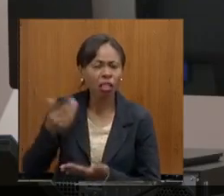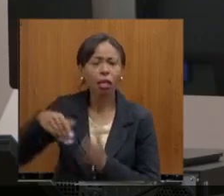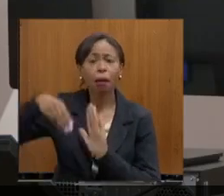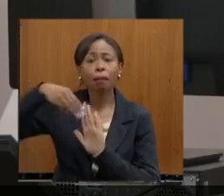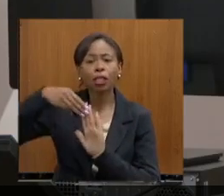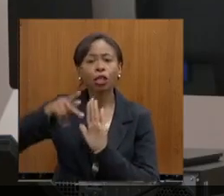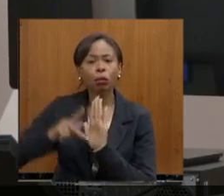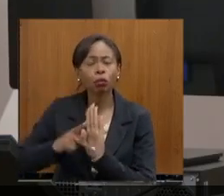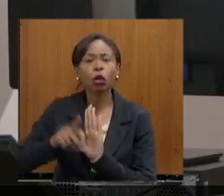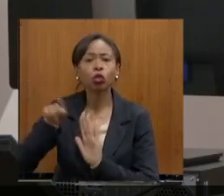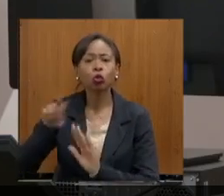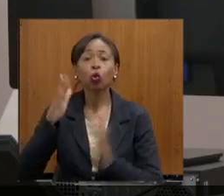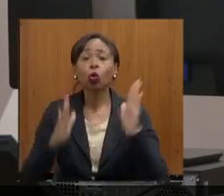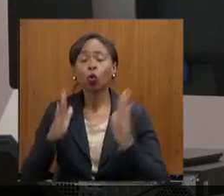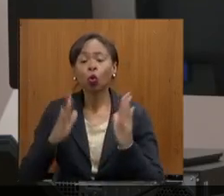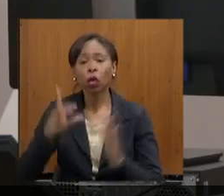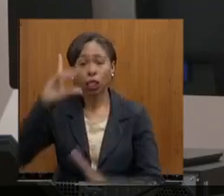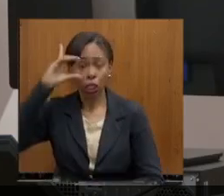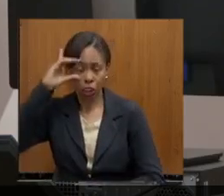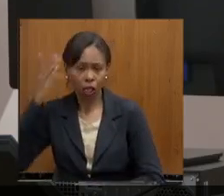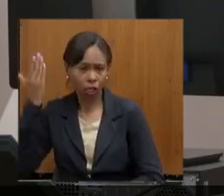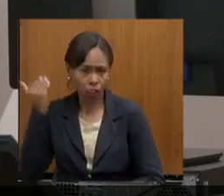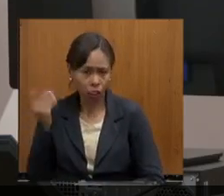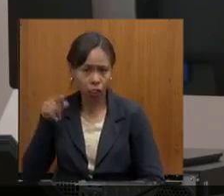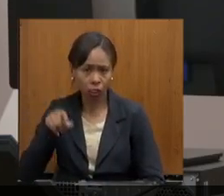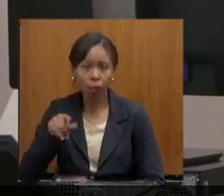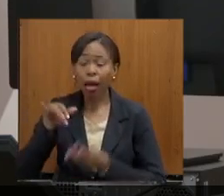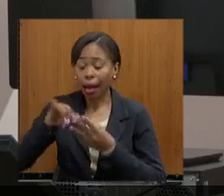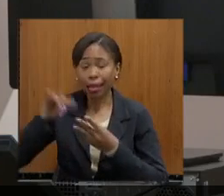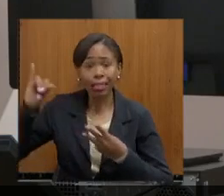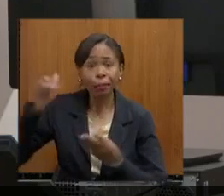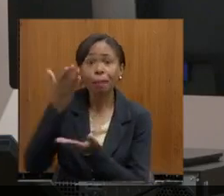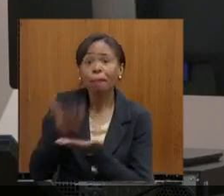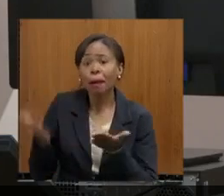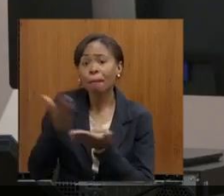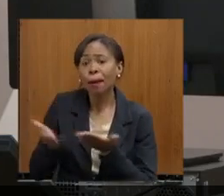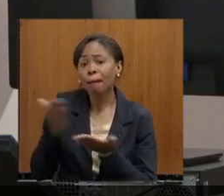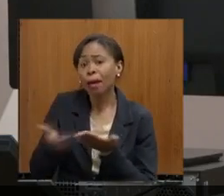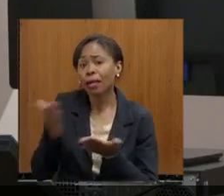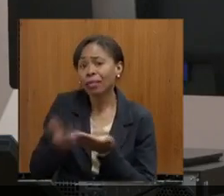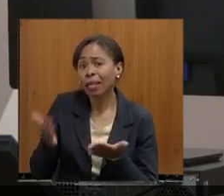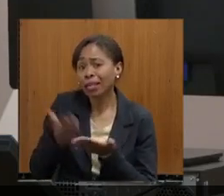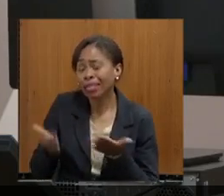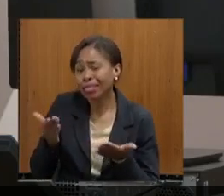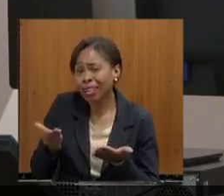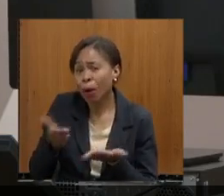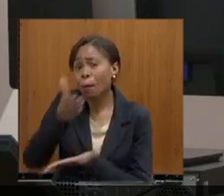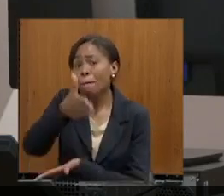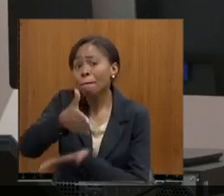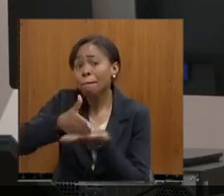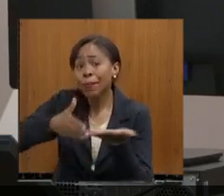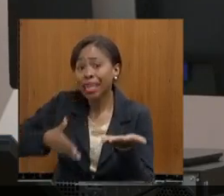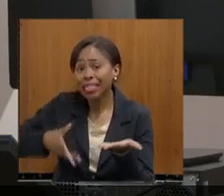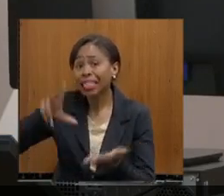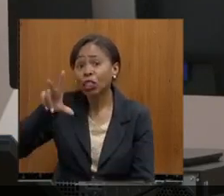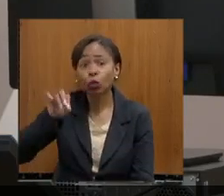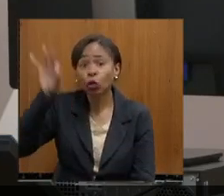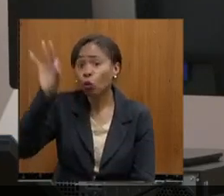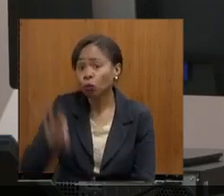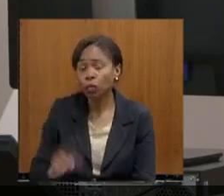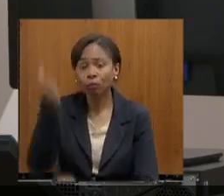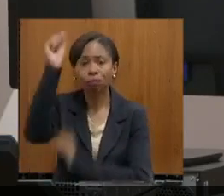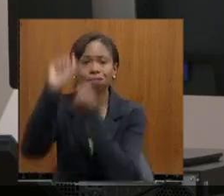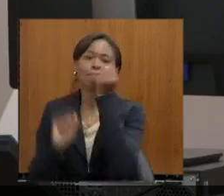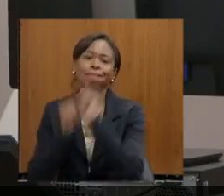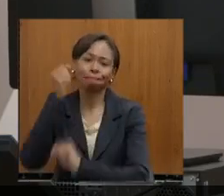do governo Dilma a Cemig perdeu também praticamente metade do seu Parque gerador